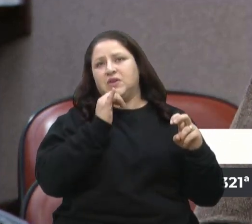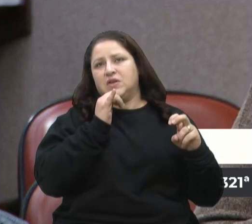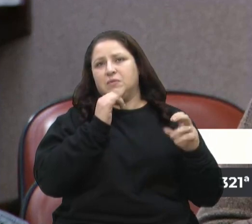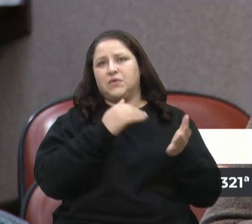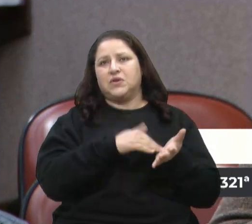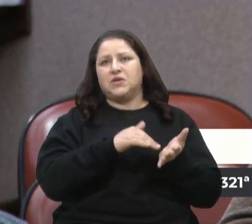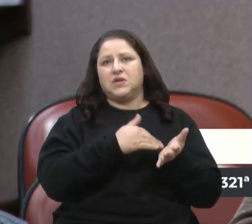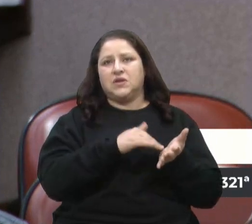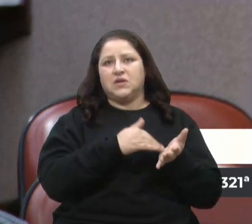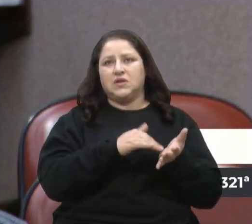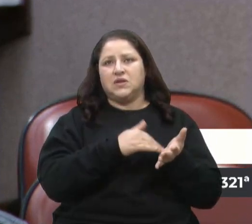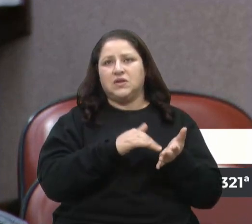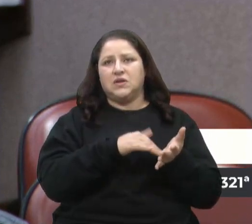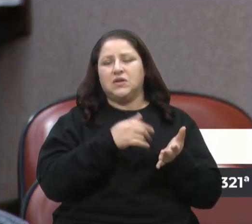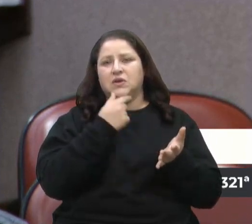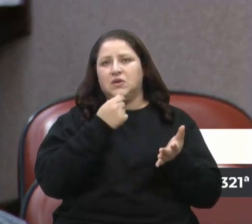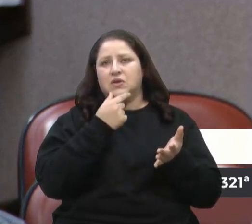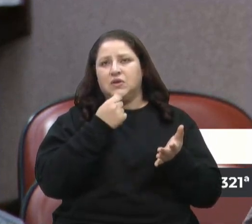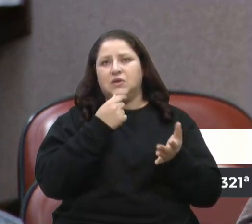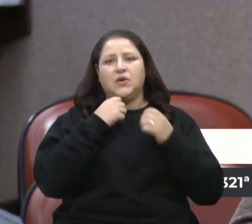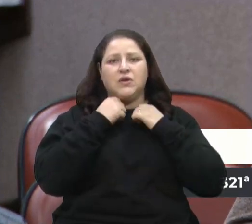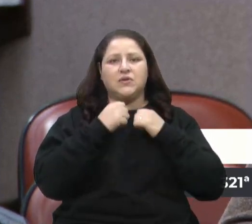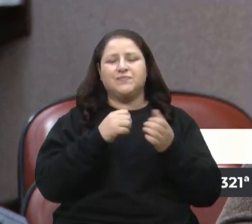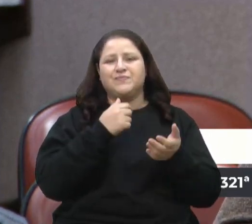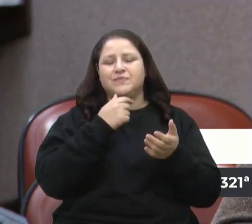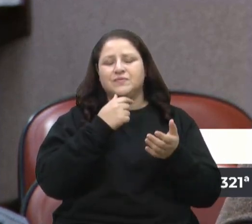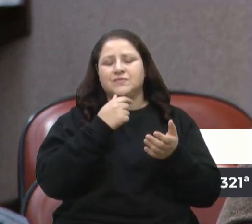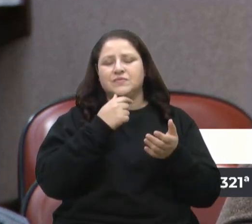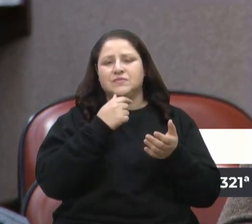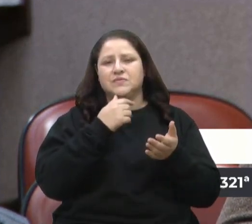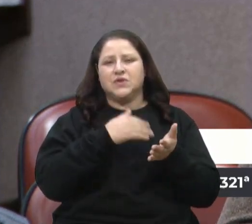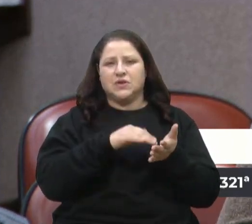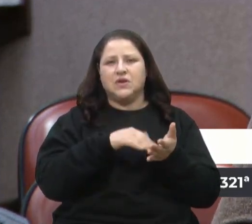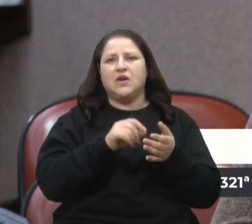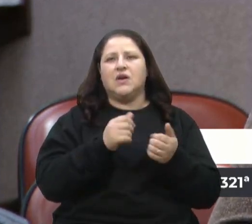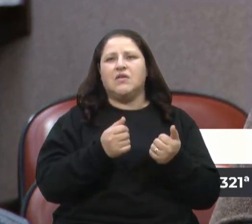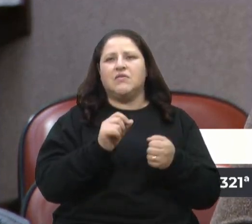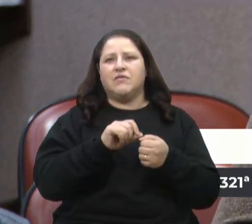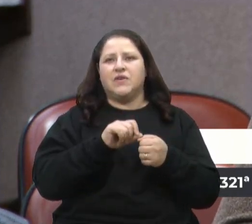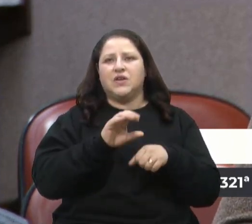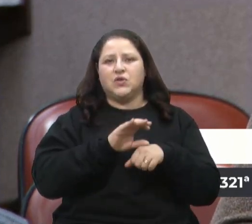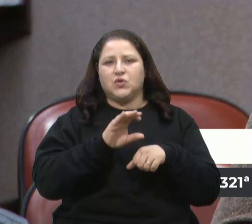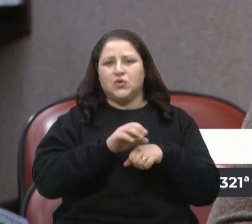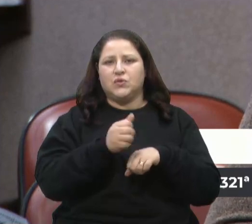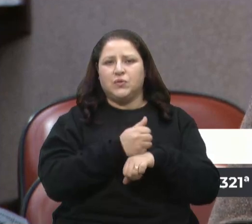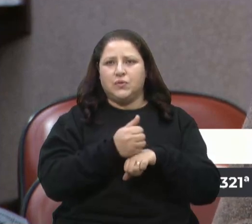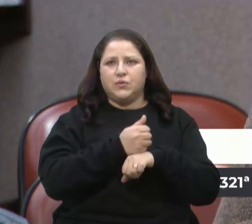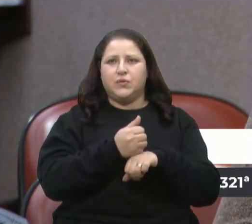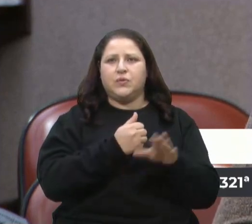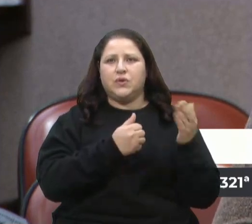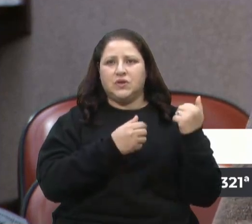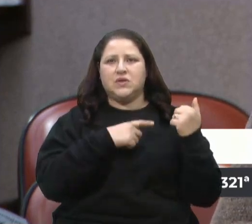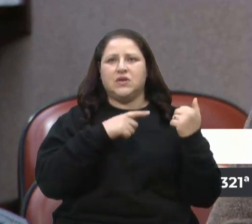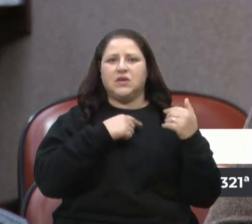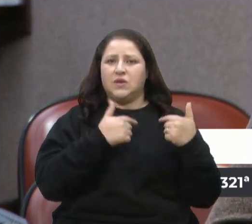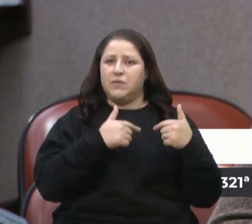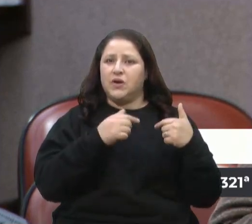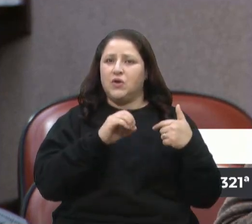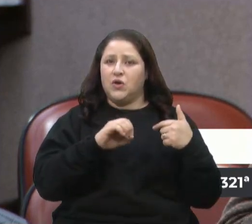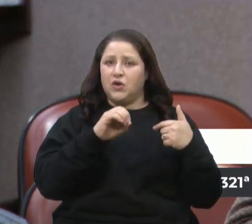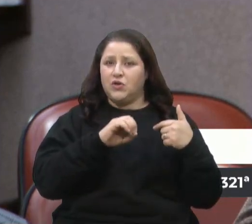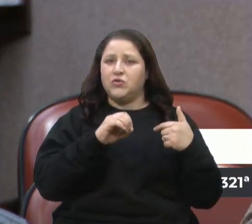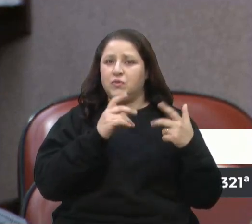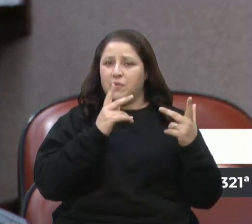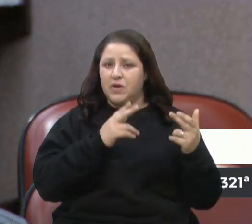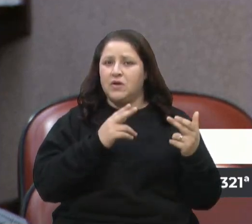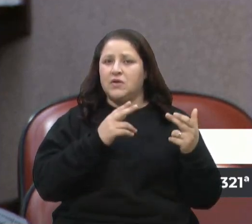secretaria que o Socella está fazendo cursos profissionalizantes, aqui em Caxias a gente tinha o Trabalho 10, similar a esse, né? O